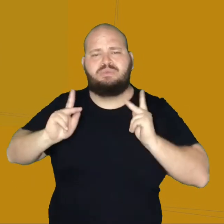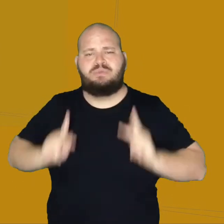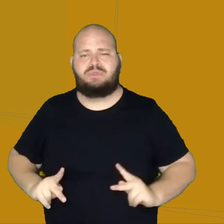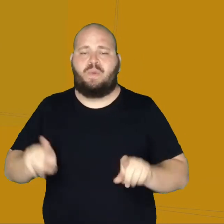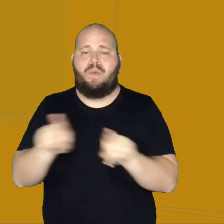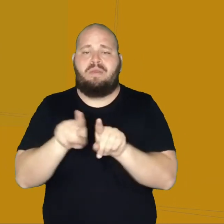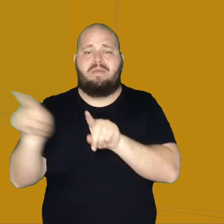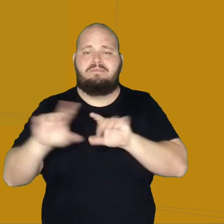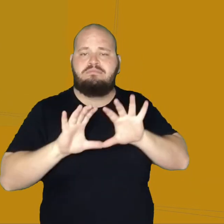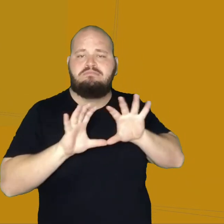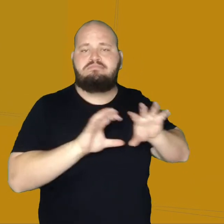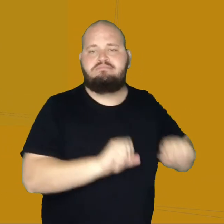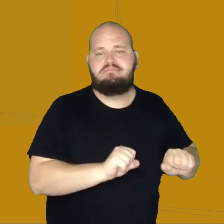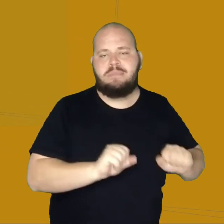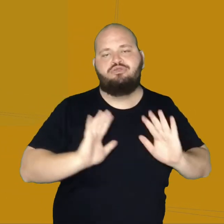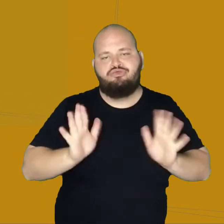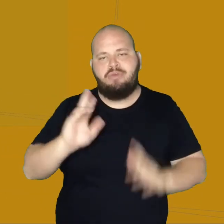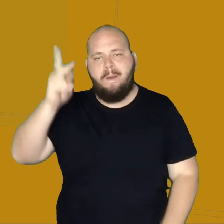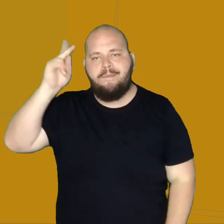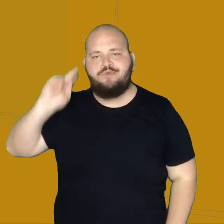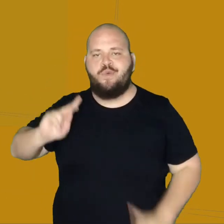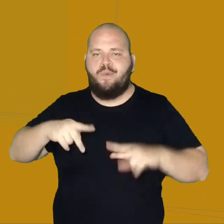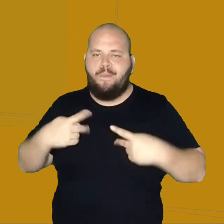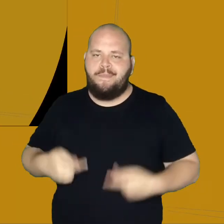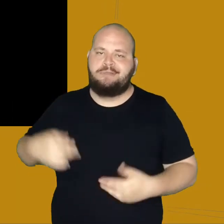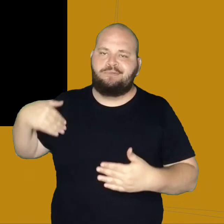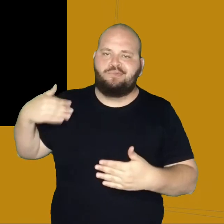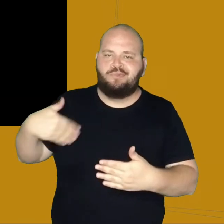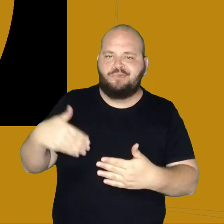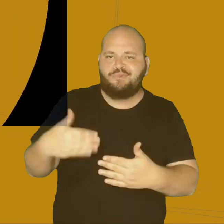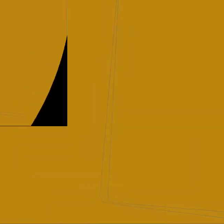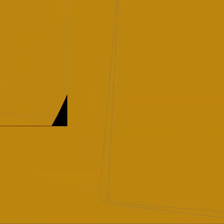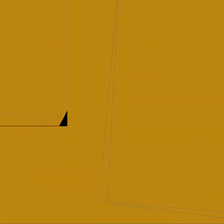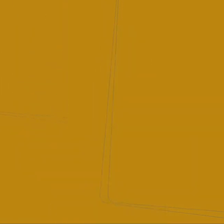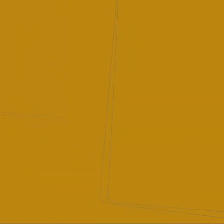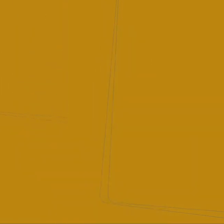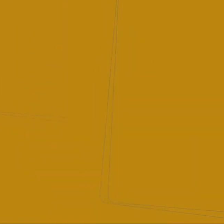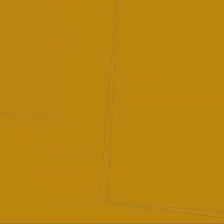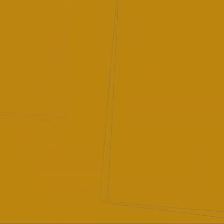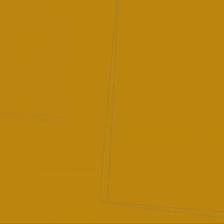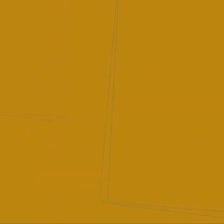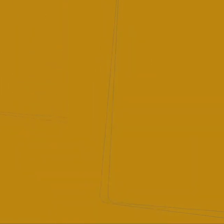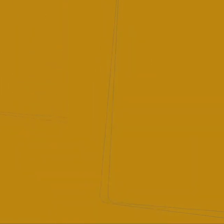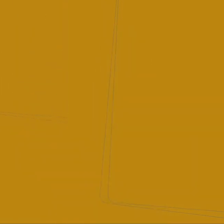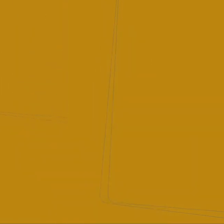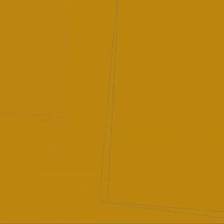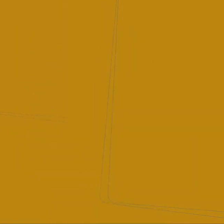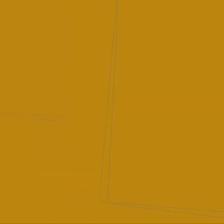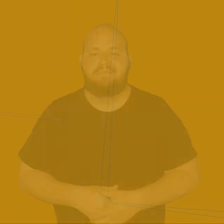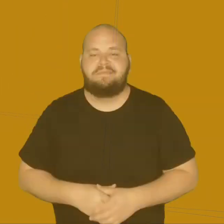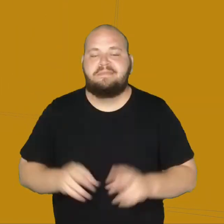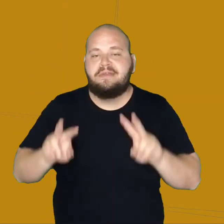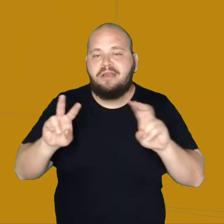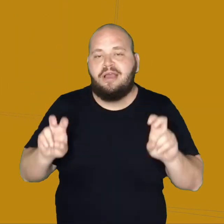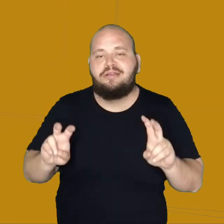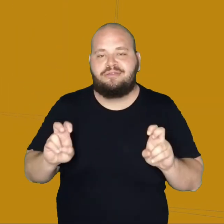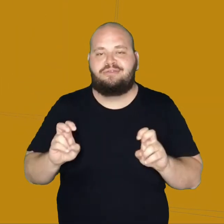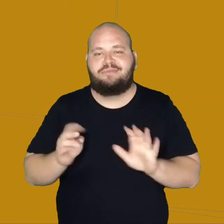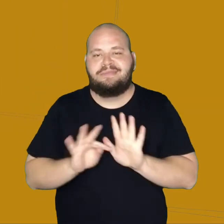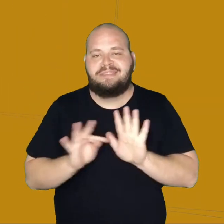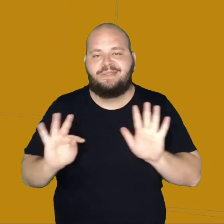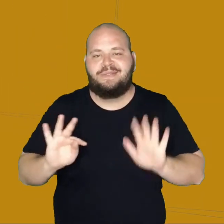as capacidades mentais e intelectuais das pessoas à forma do seu crânio. Em uma famosa cena de Django Livre, do Quentin